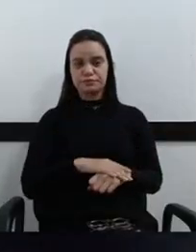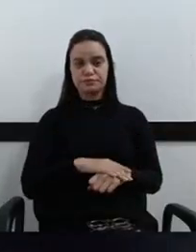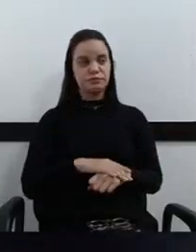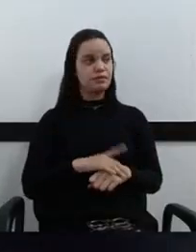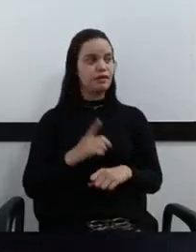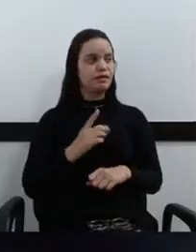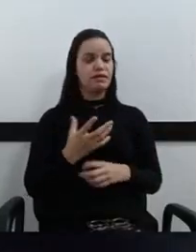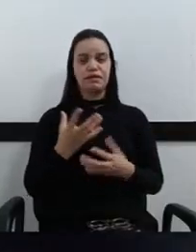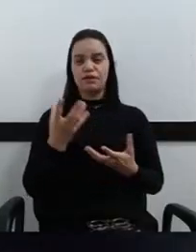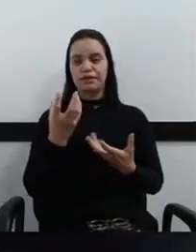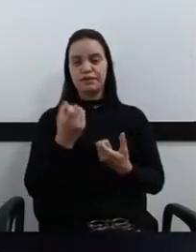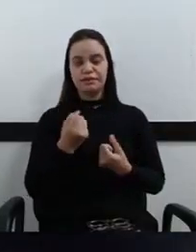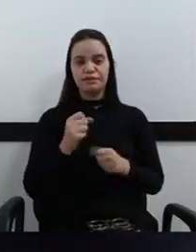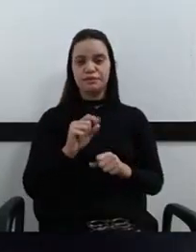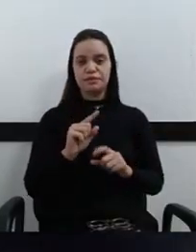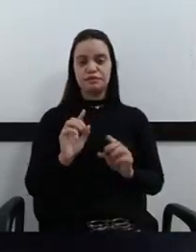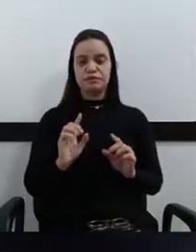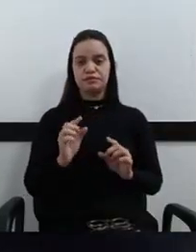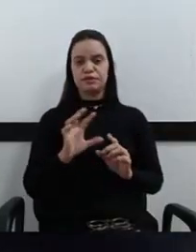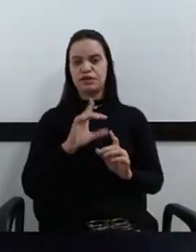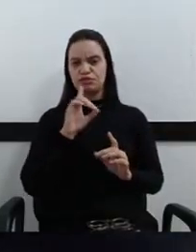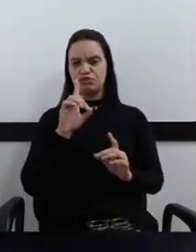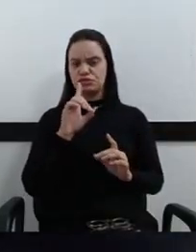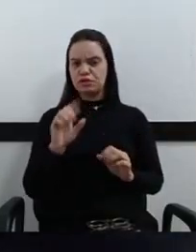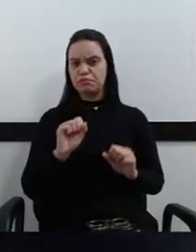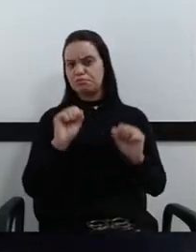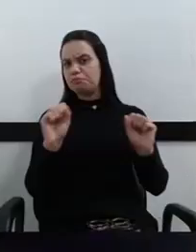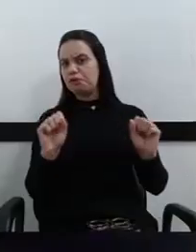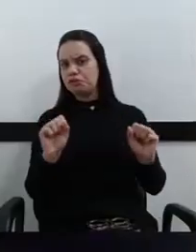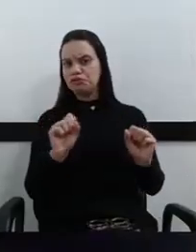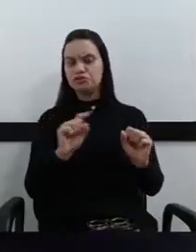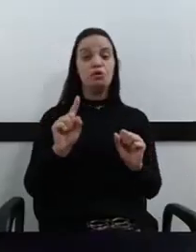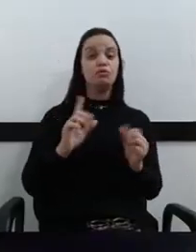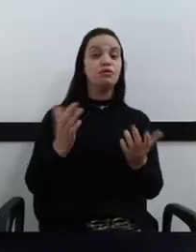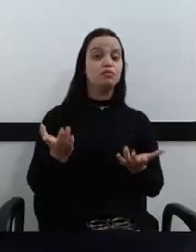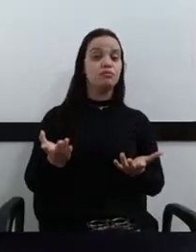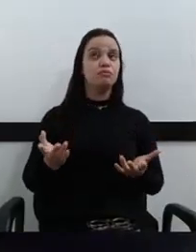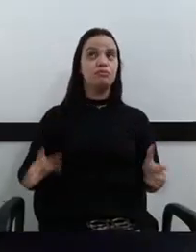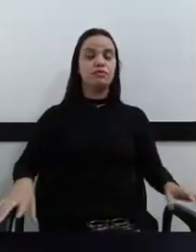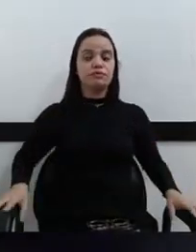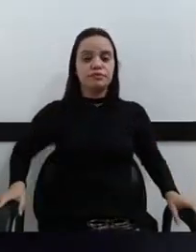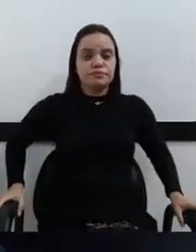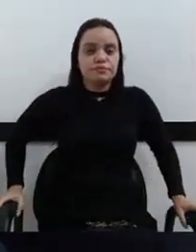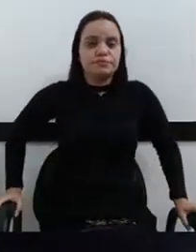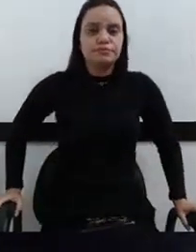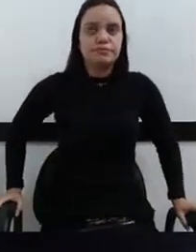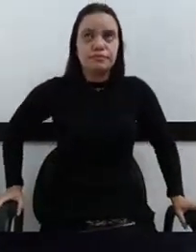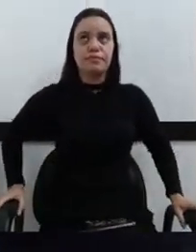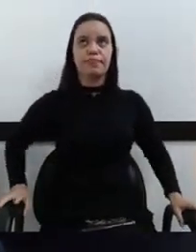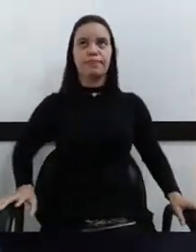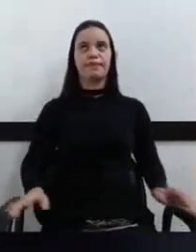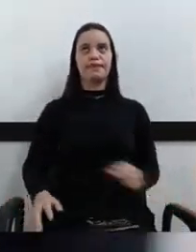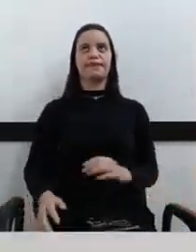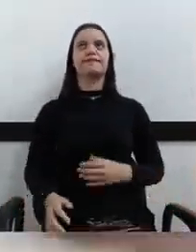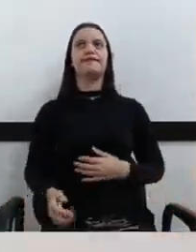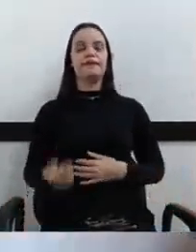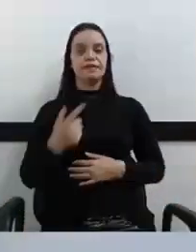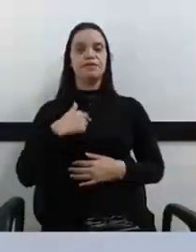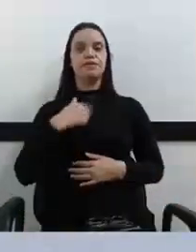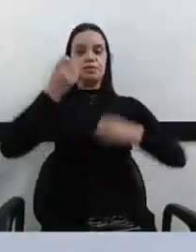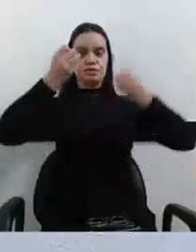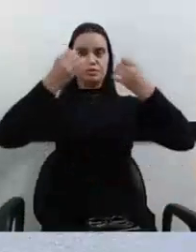eventualmente não receber e não poder gozar esses dias, se existe essa possibilidade ou não. Bom, o que eu